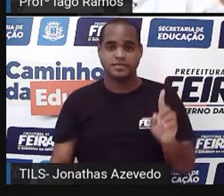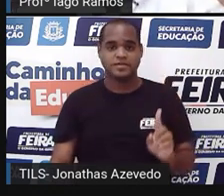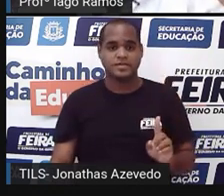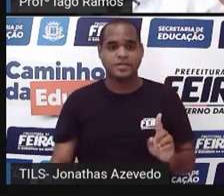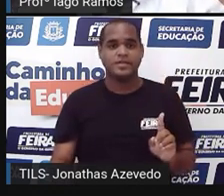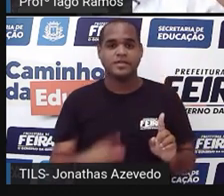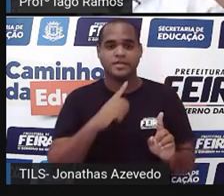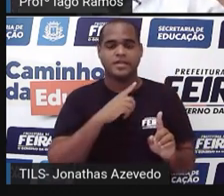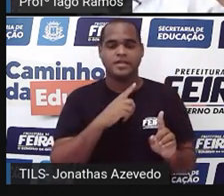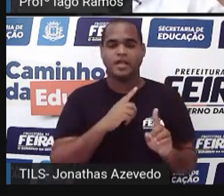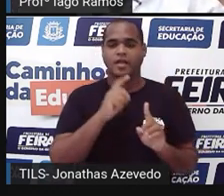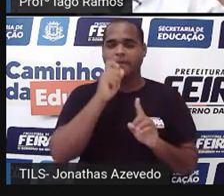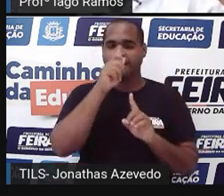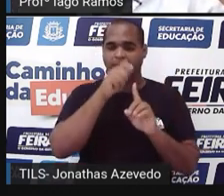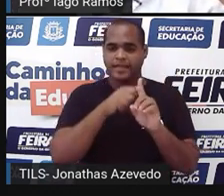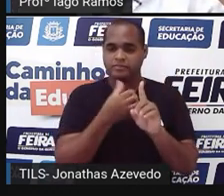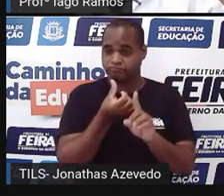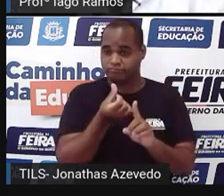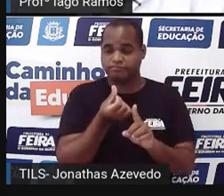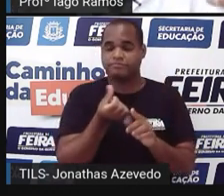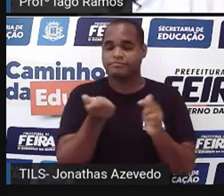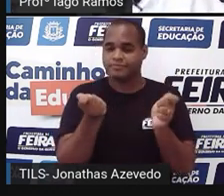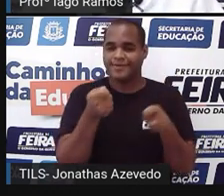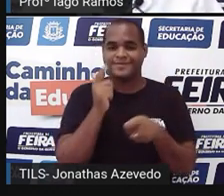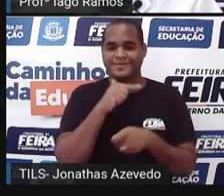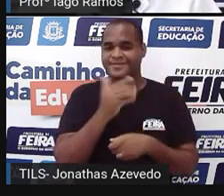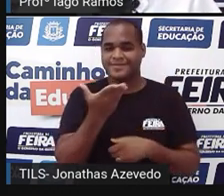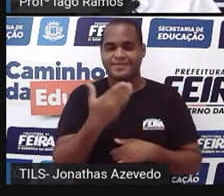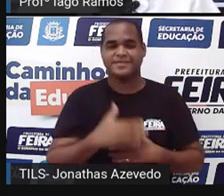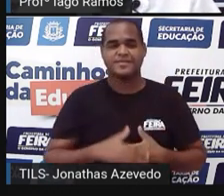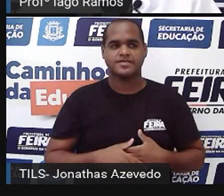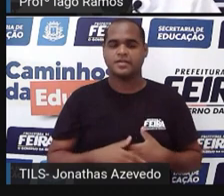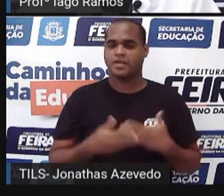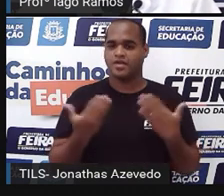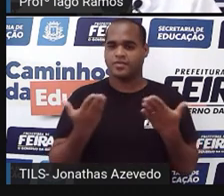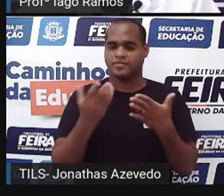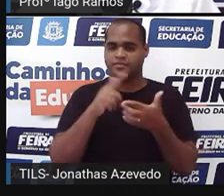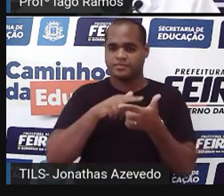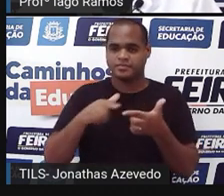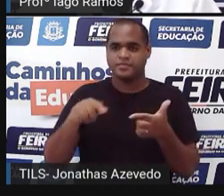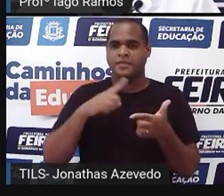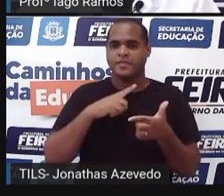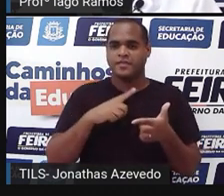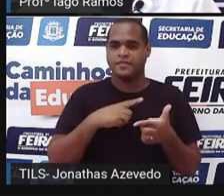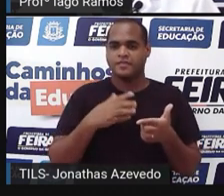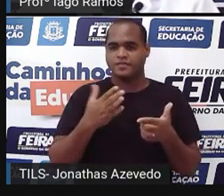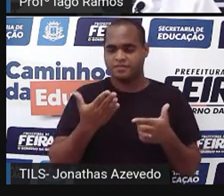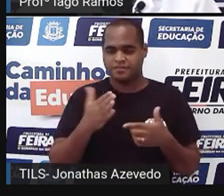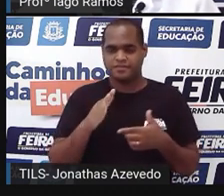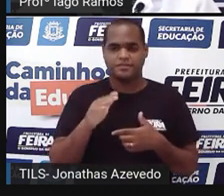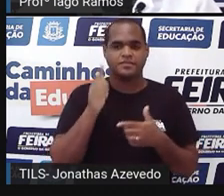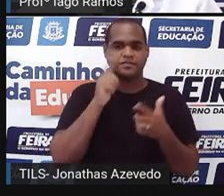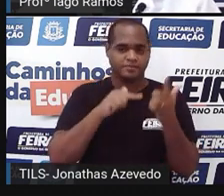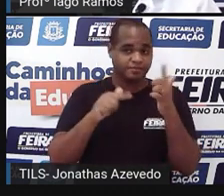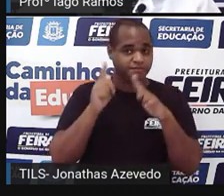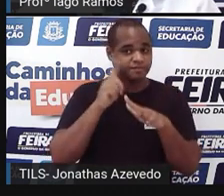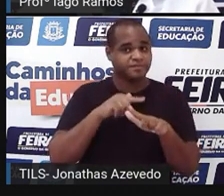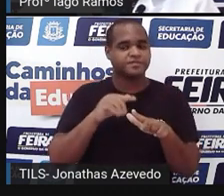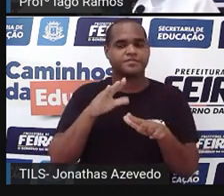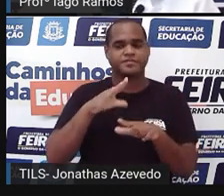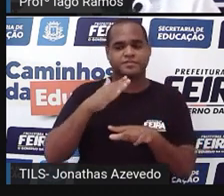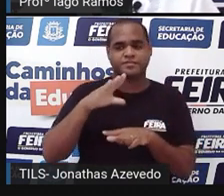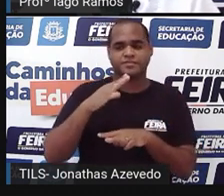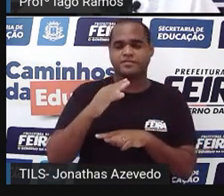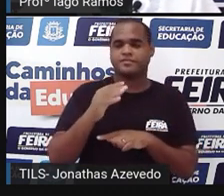porque foram seis meses tá bom agora dividindo por seis a gente encontra